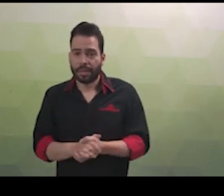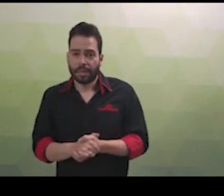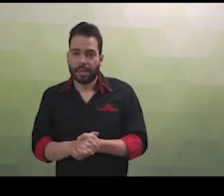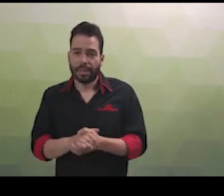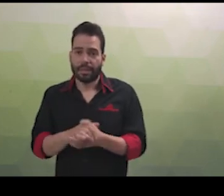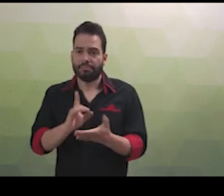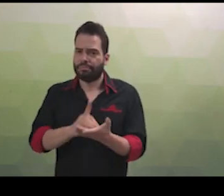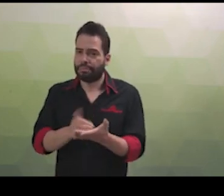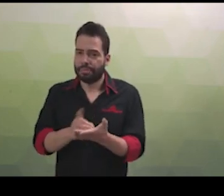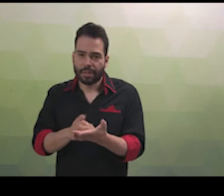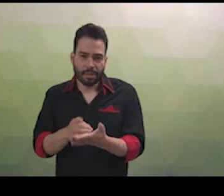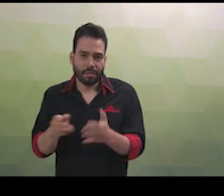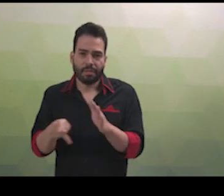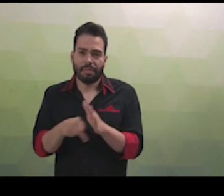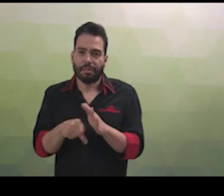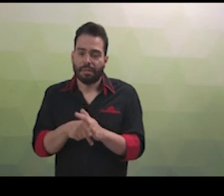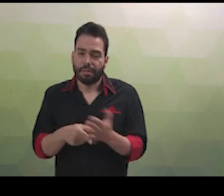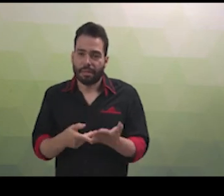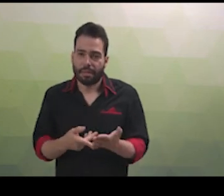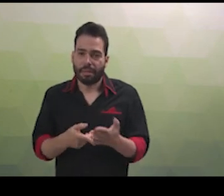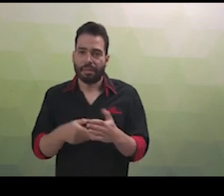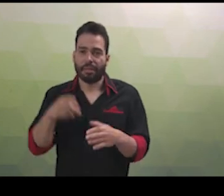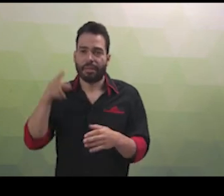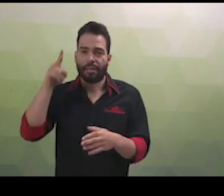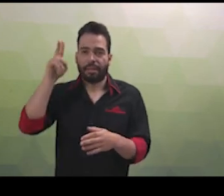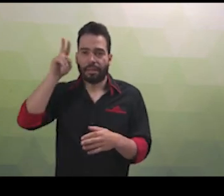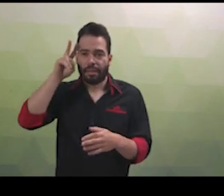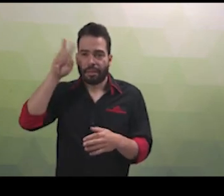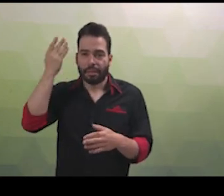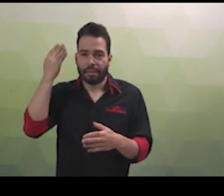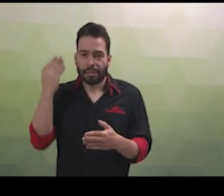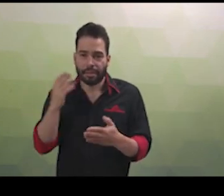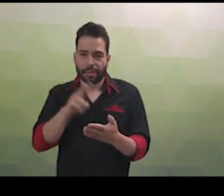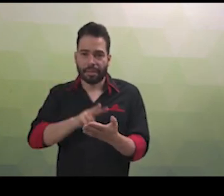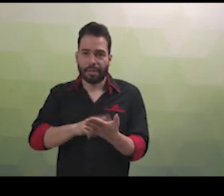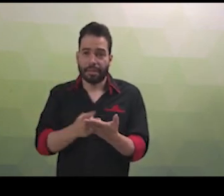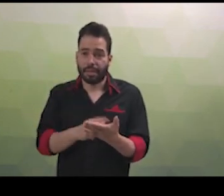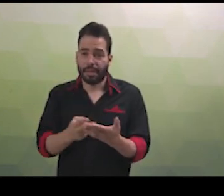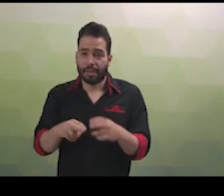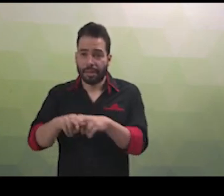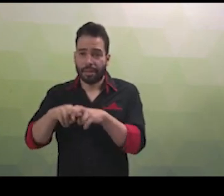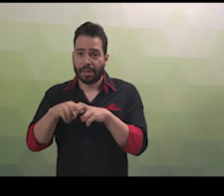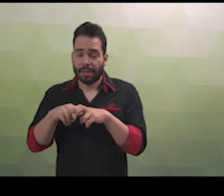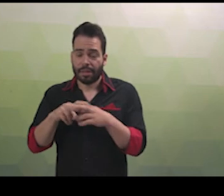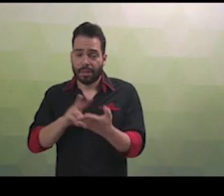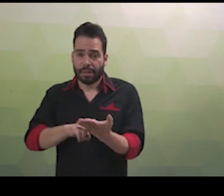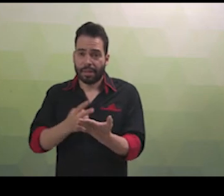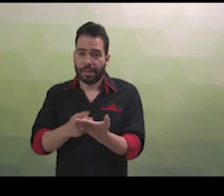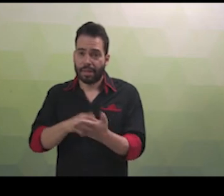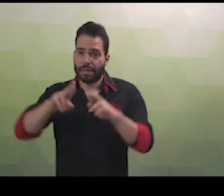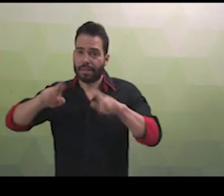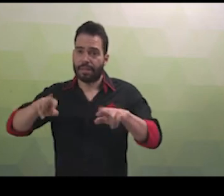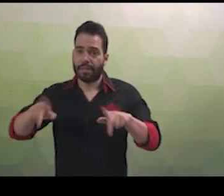como material de referência, glossários especializados, memoriais de tradução. Portanto, as expectativas